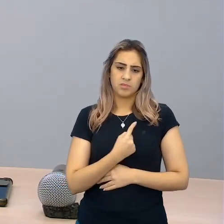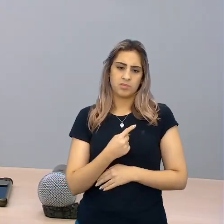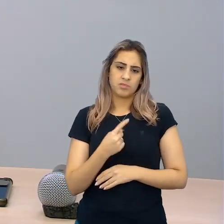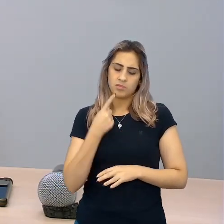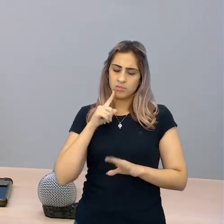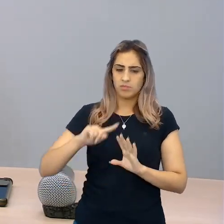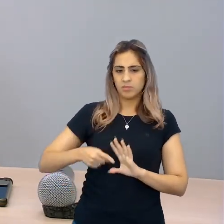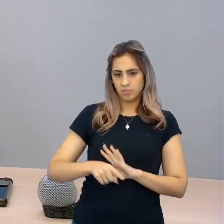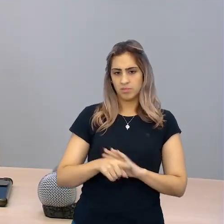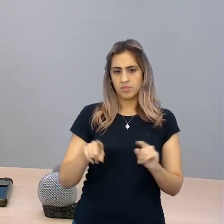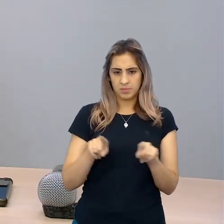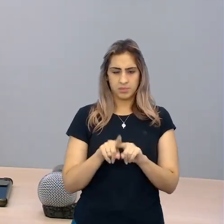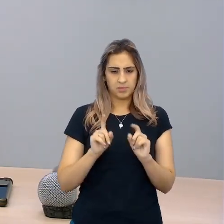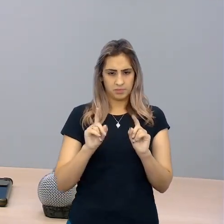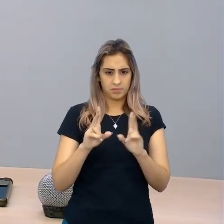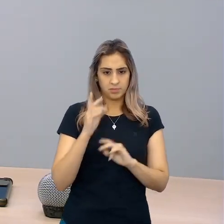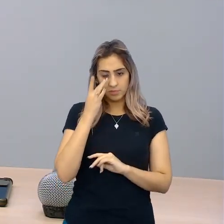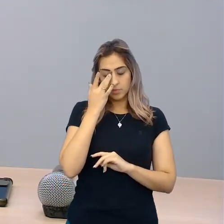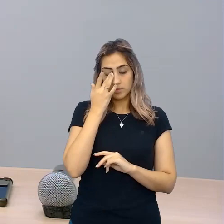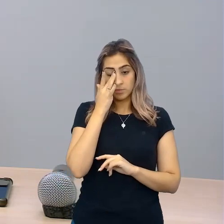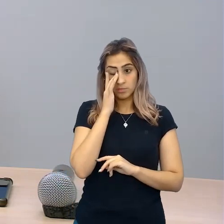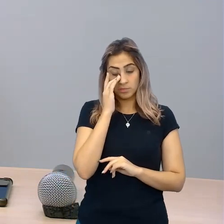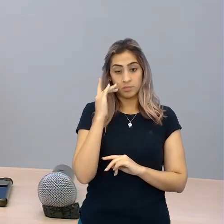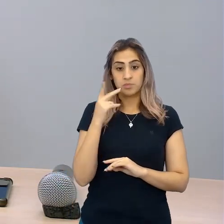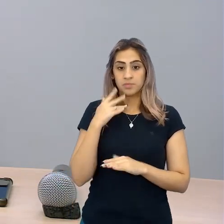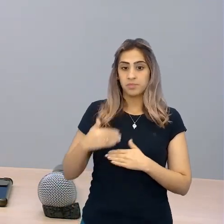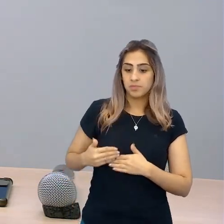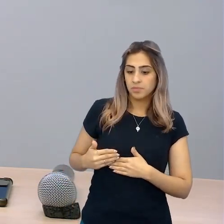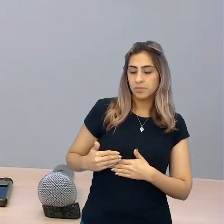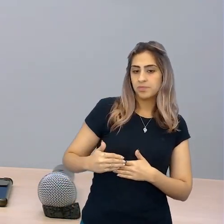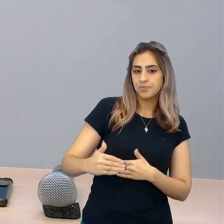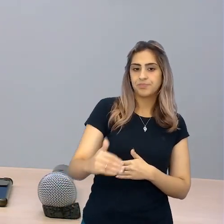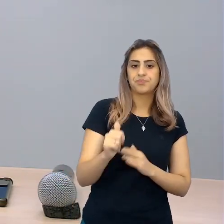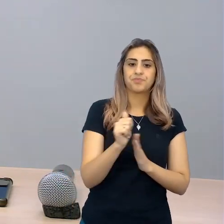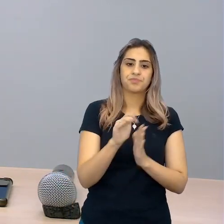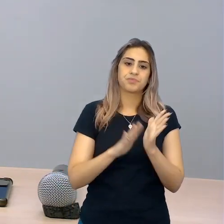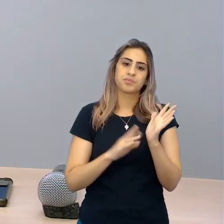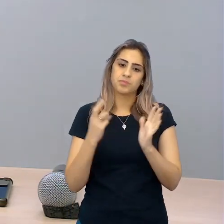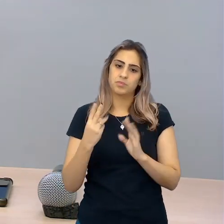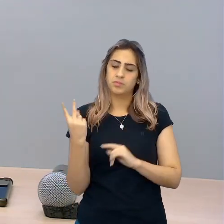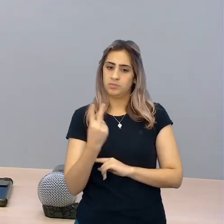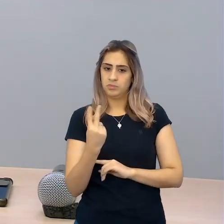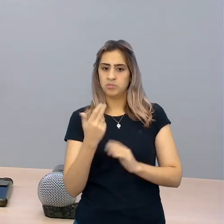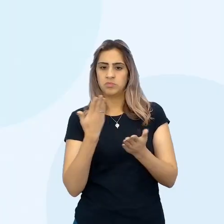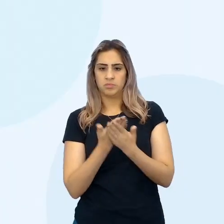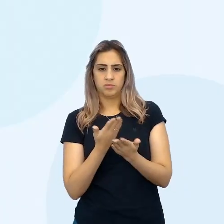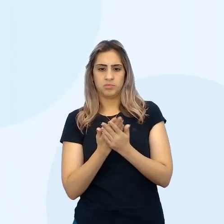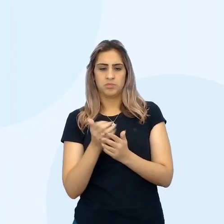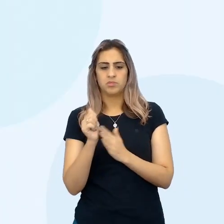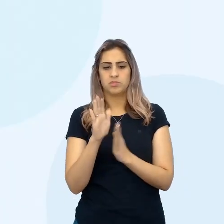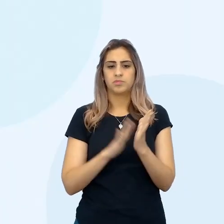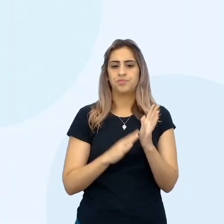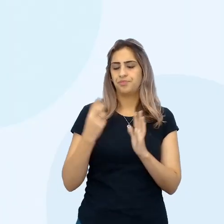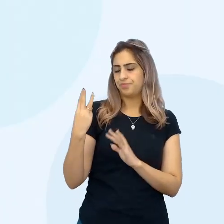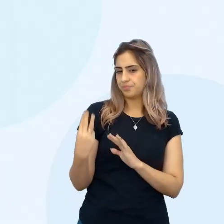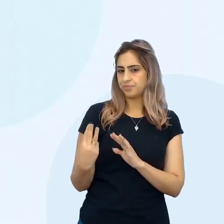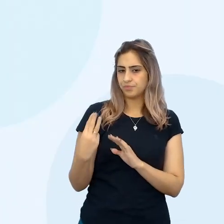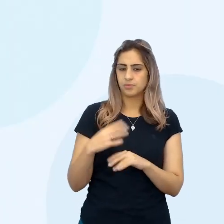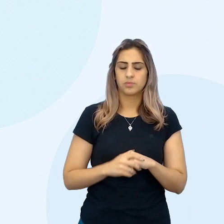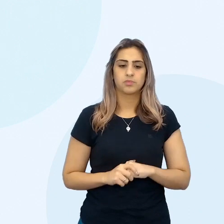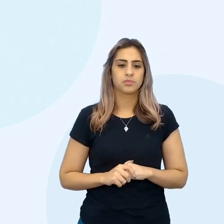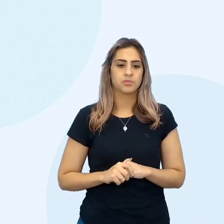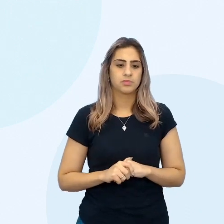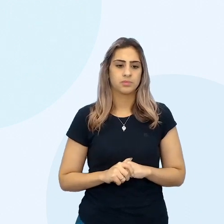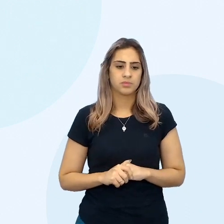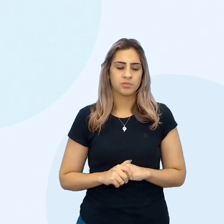nosso aprofundamento, tá, Osmar? Perfeito. Agora a gente vai falar do percurso da atividade 3, porque Vamos a gente está na segunda aula, então a gente tem atividade 3, pode ver, atividade 4. Eu falando atividade